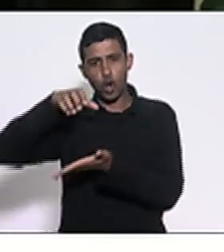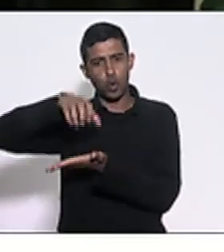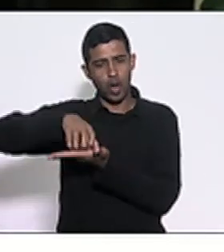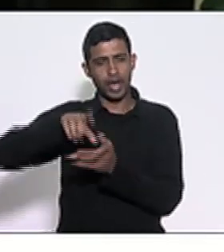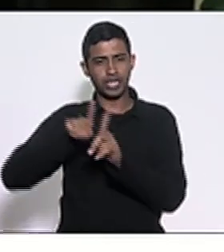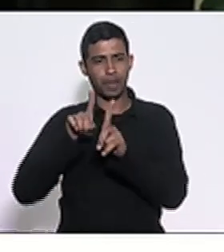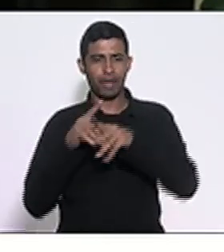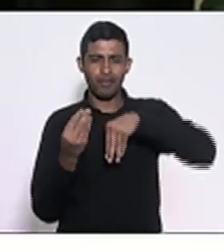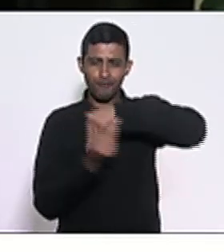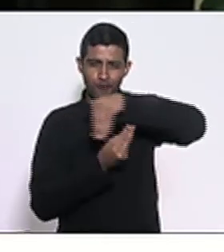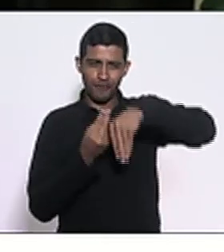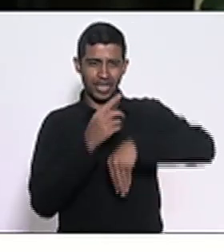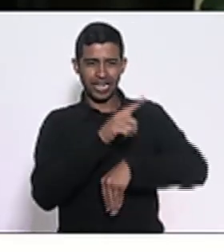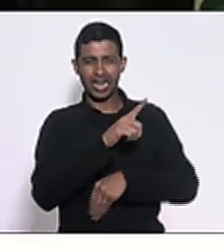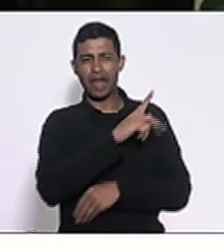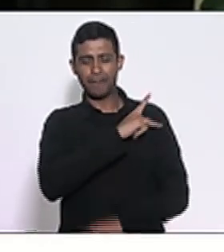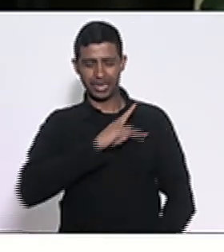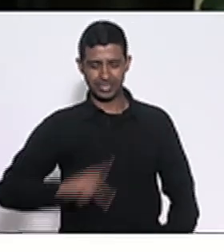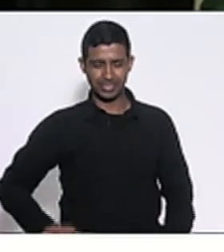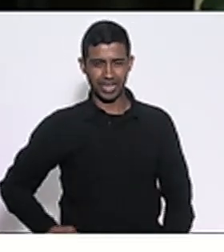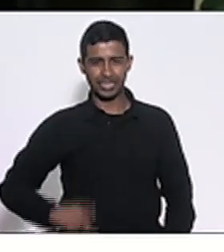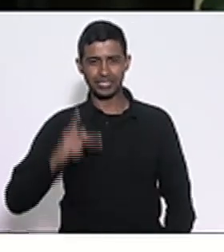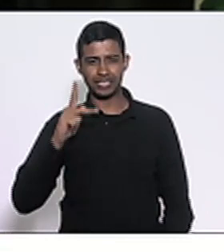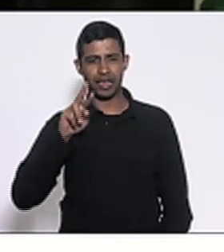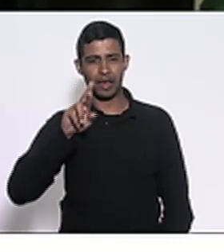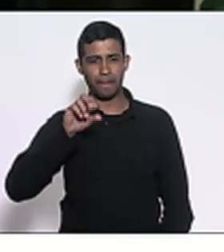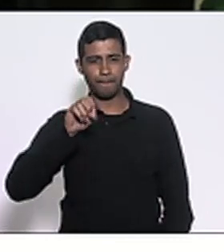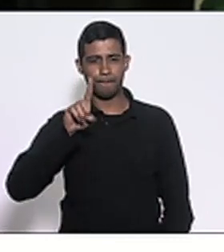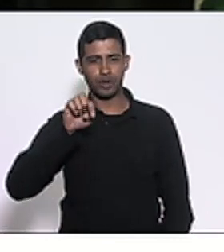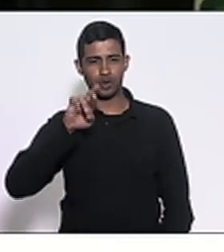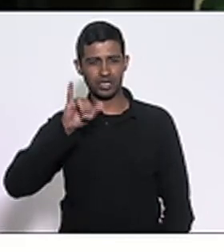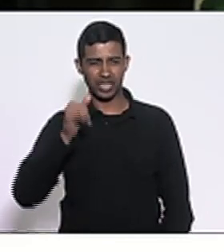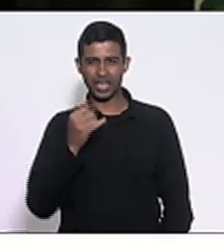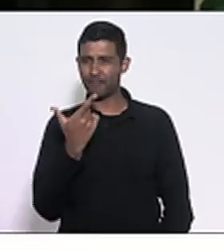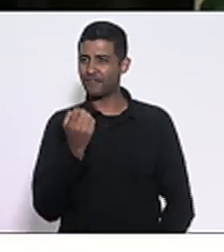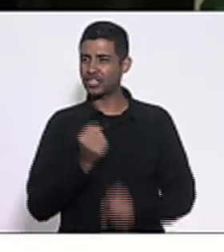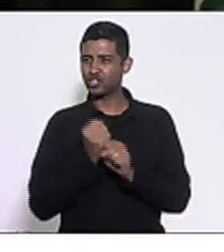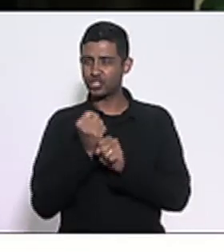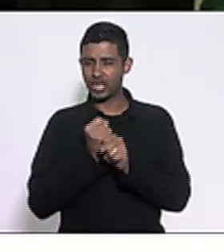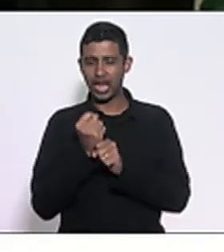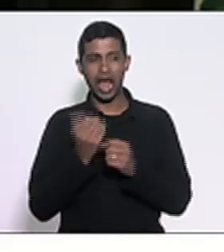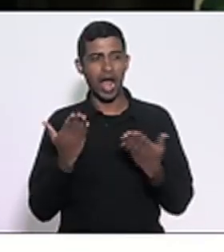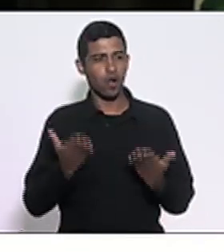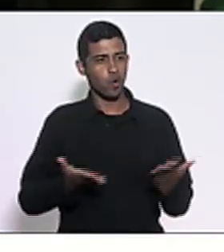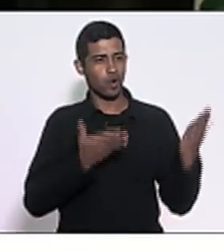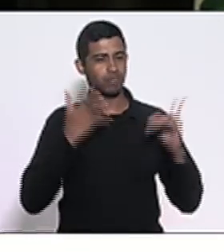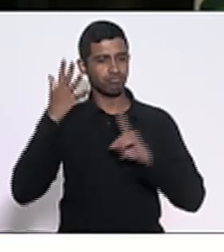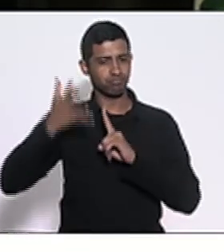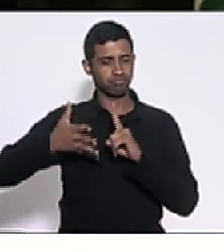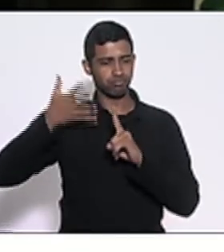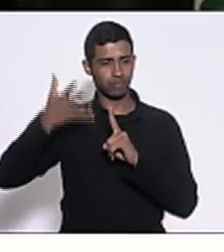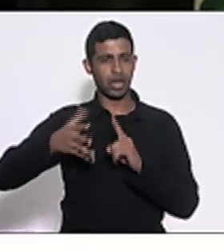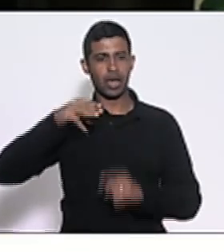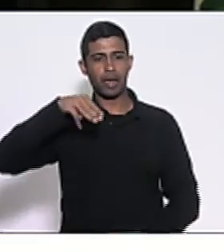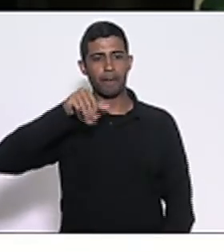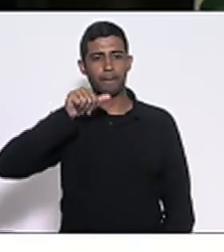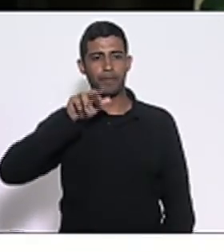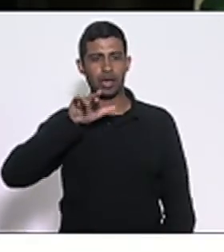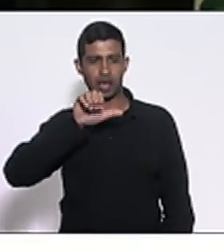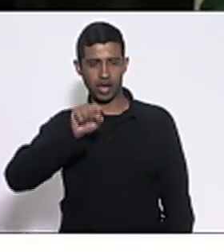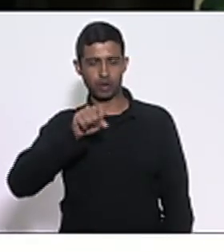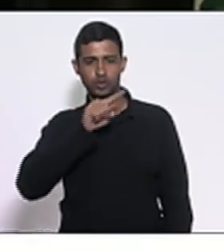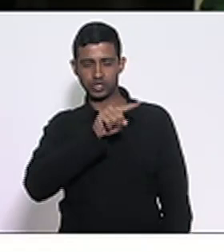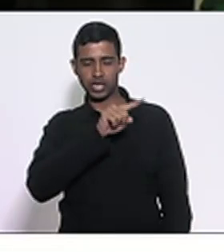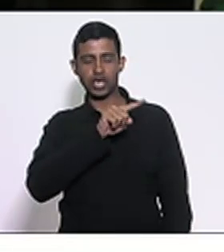presidência do Prodérgio há 20 anos. Tem a palavra Marcos Vilela, que preside a Associação de Servidores do